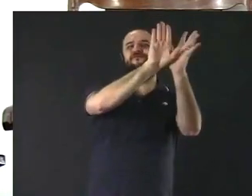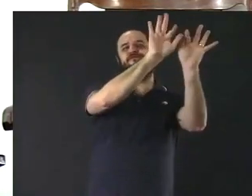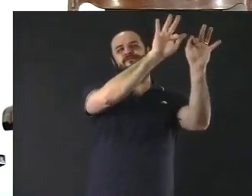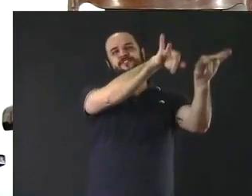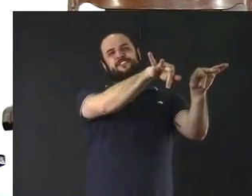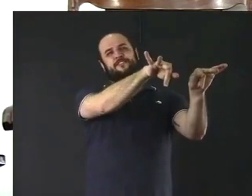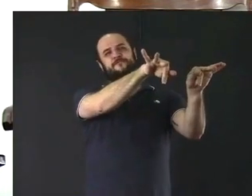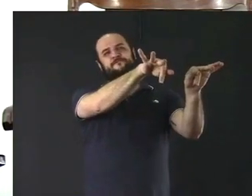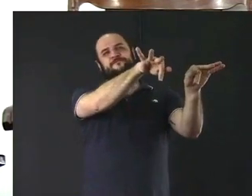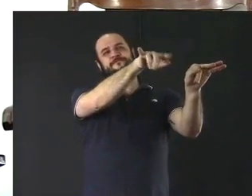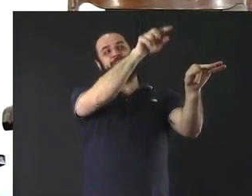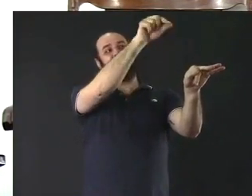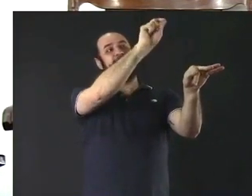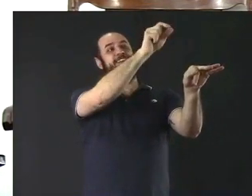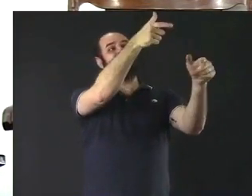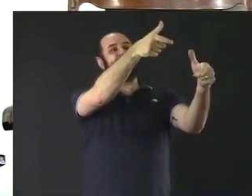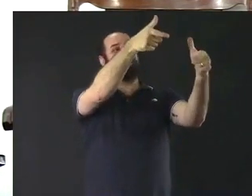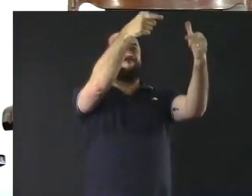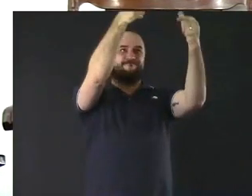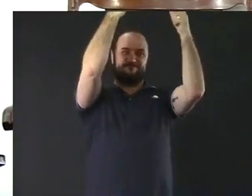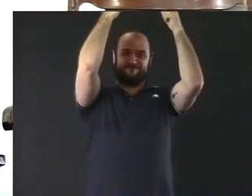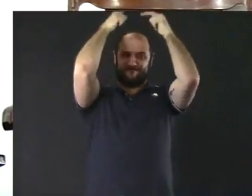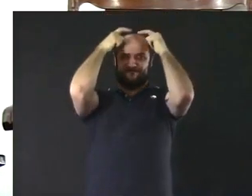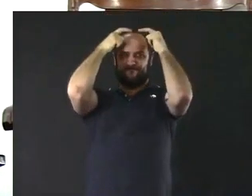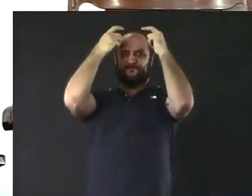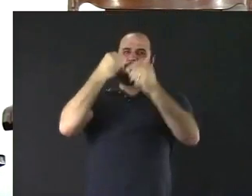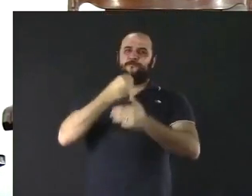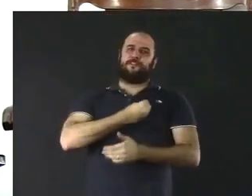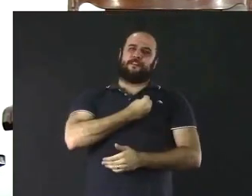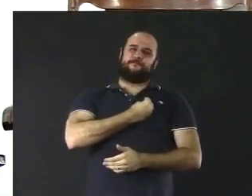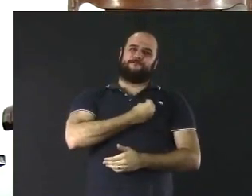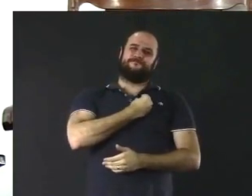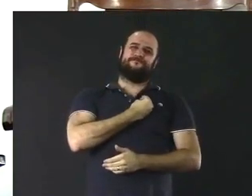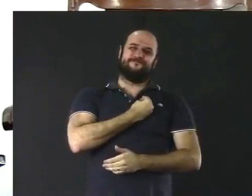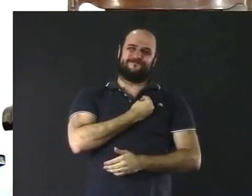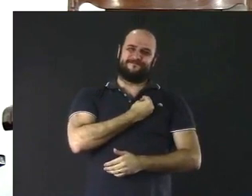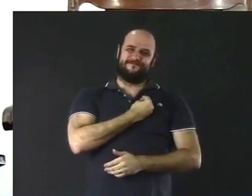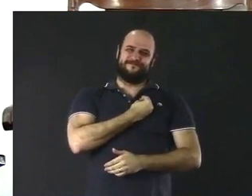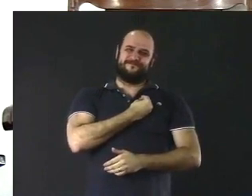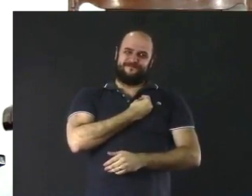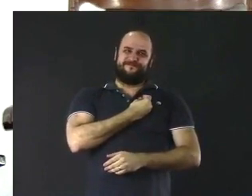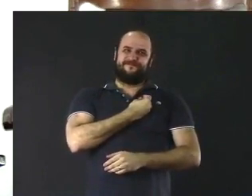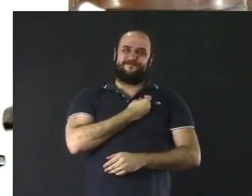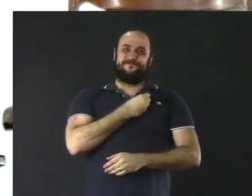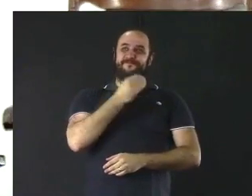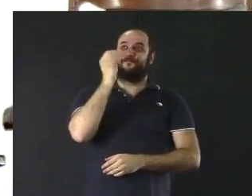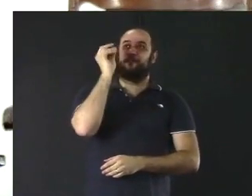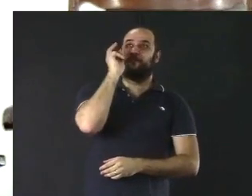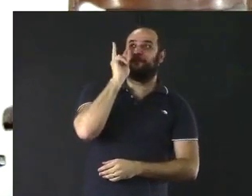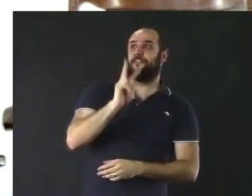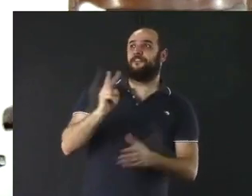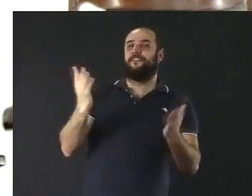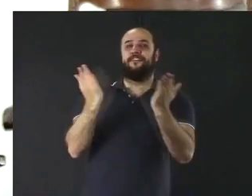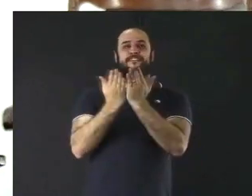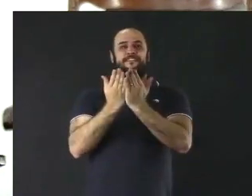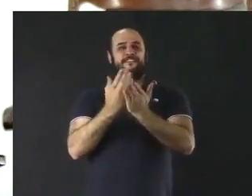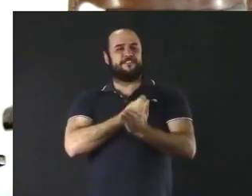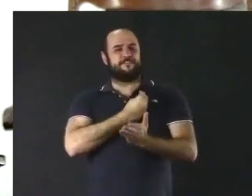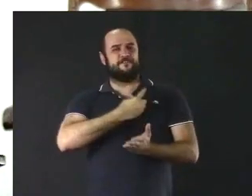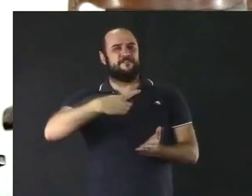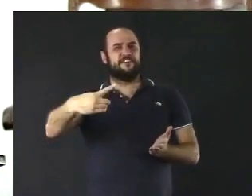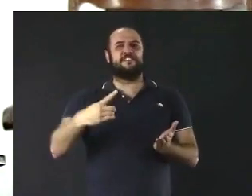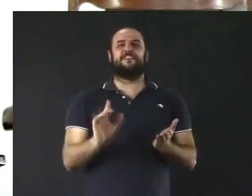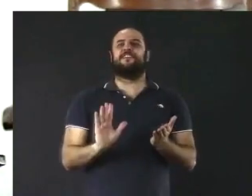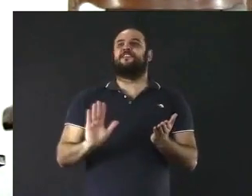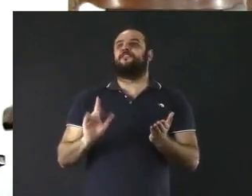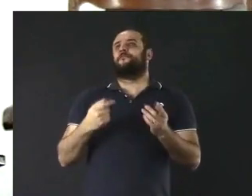receber a coroa da vida. Isso que é interessante, queridos, que nessa maratona cristã nós não